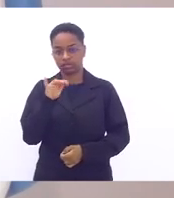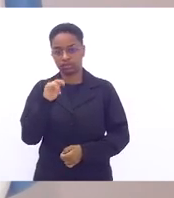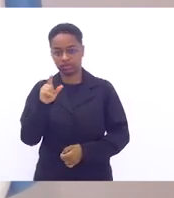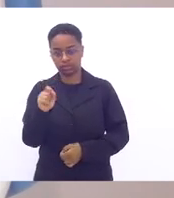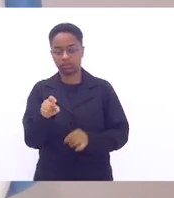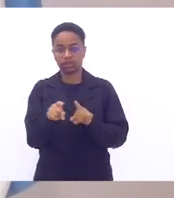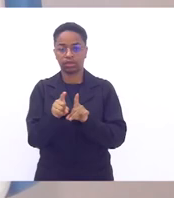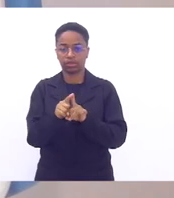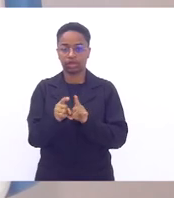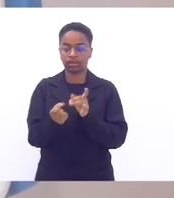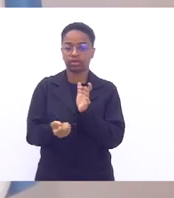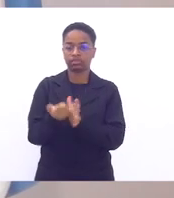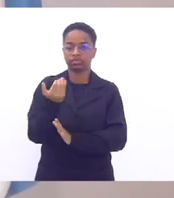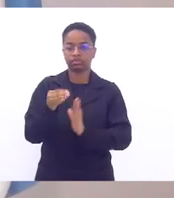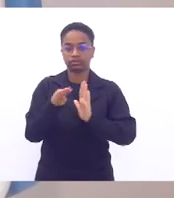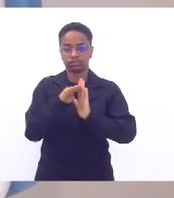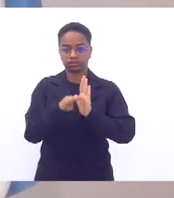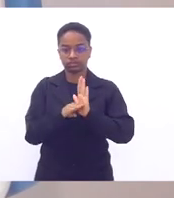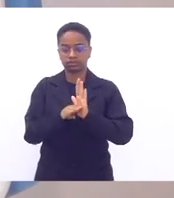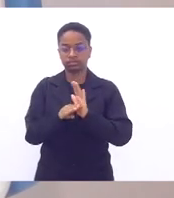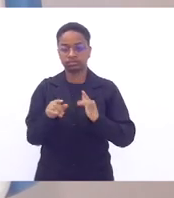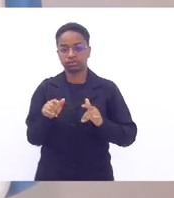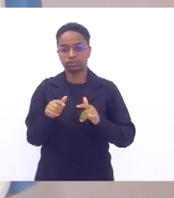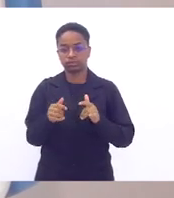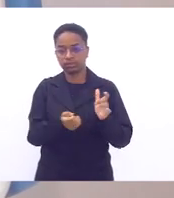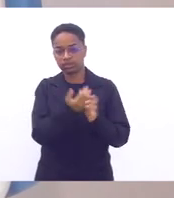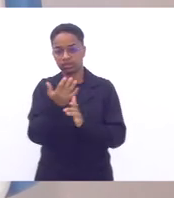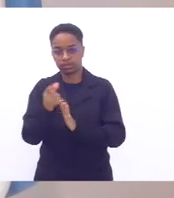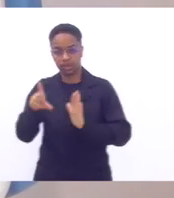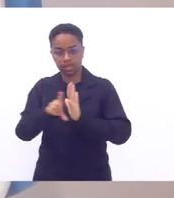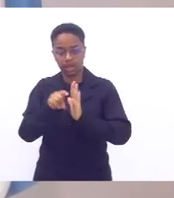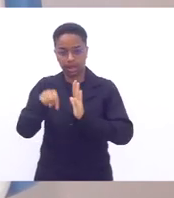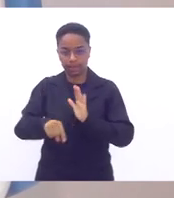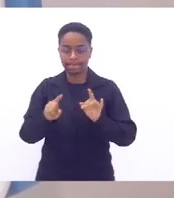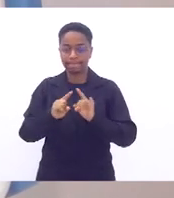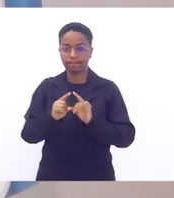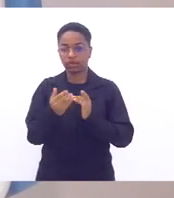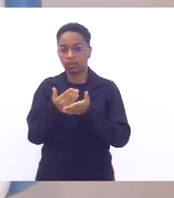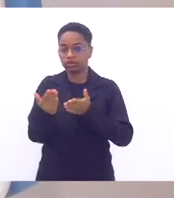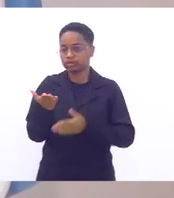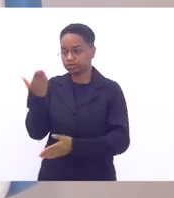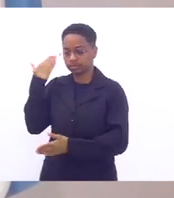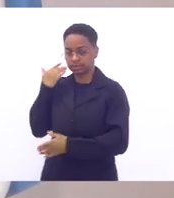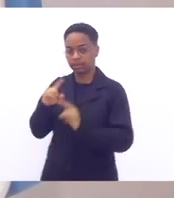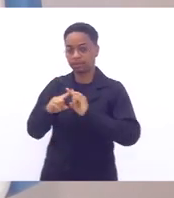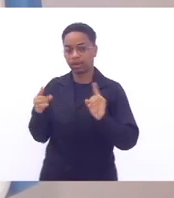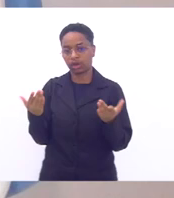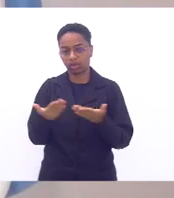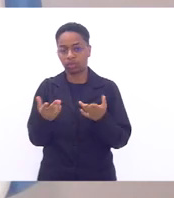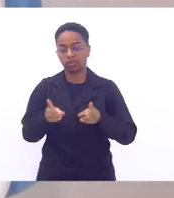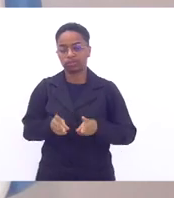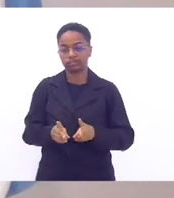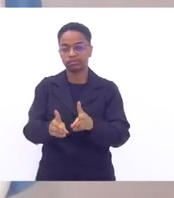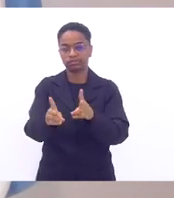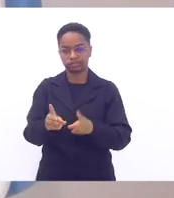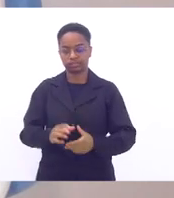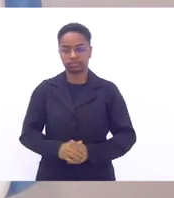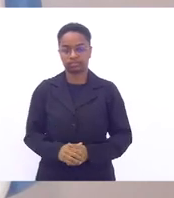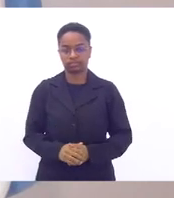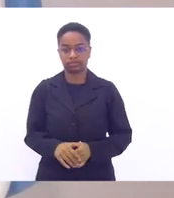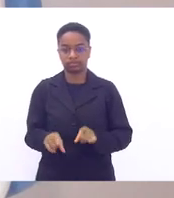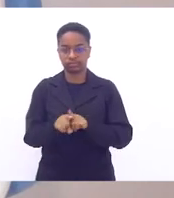programa legislativo que inicia olha legislatura anterior mas o Presidente Rodrigo Bacelar fez questão de dar continuidade e